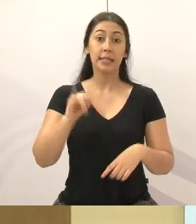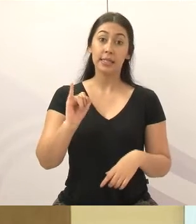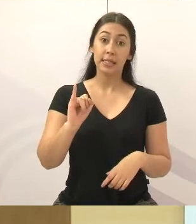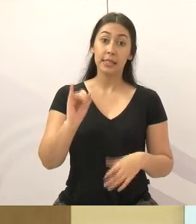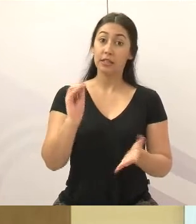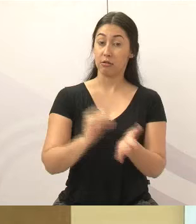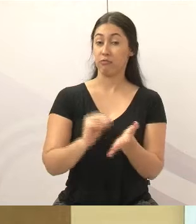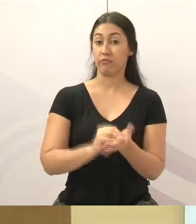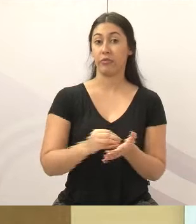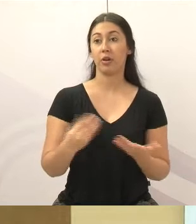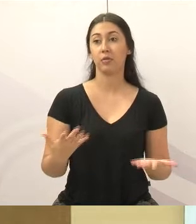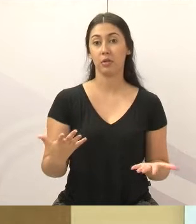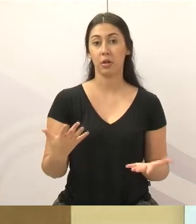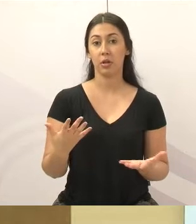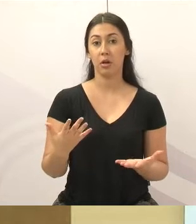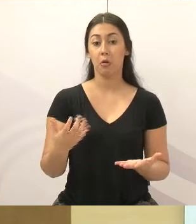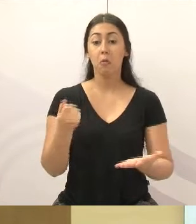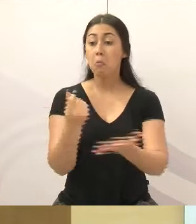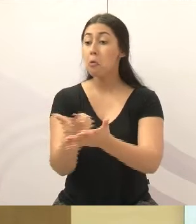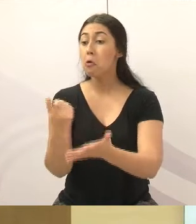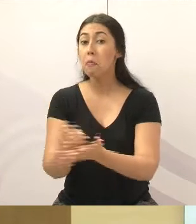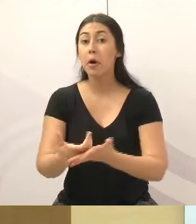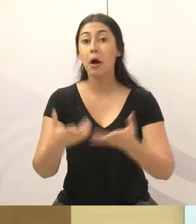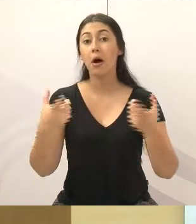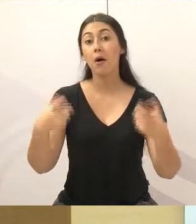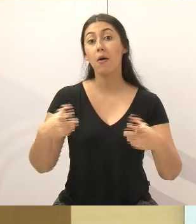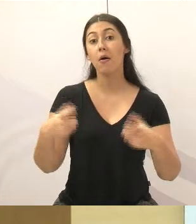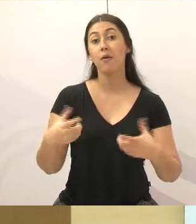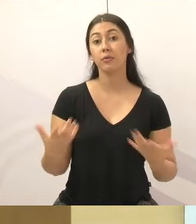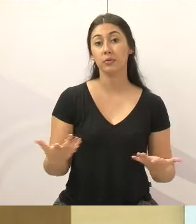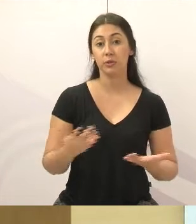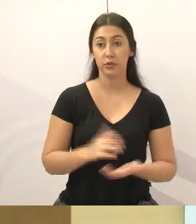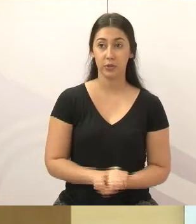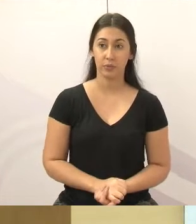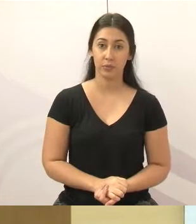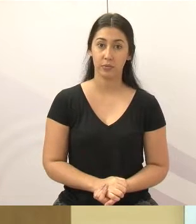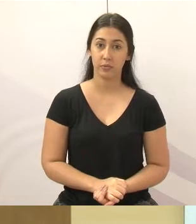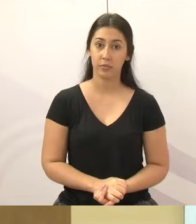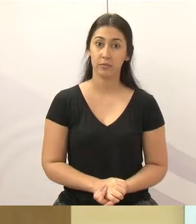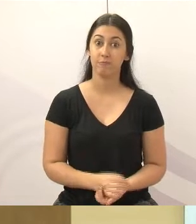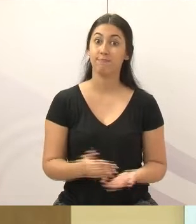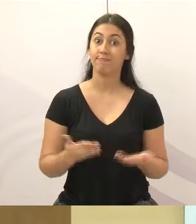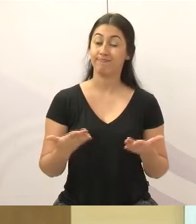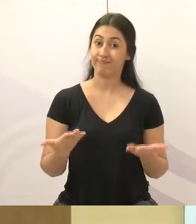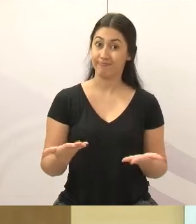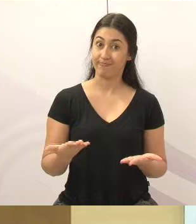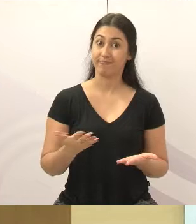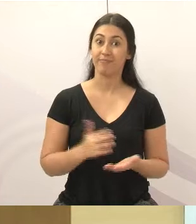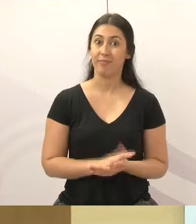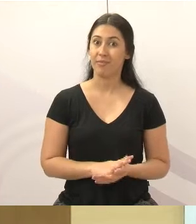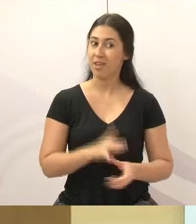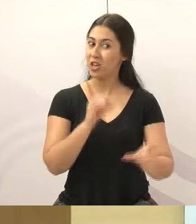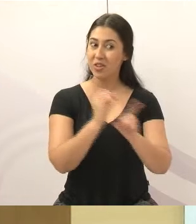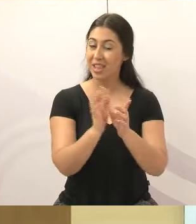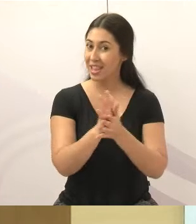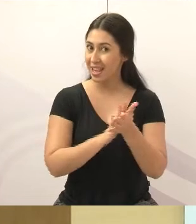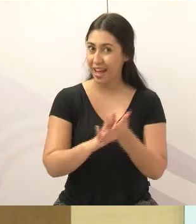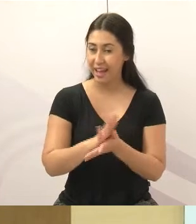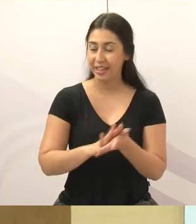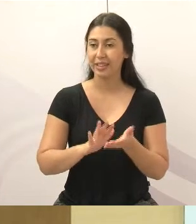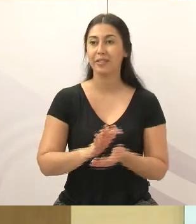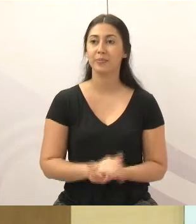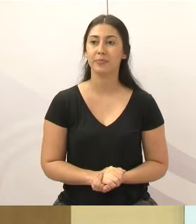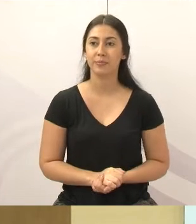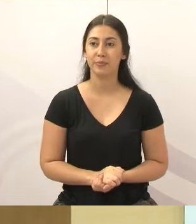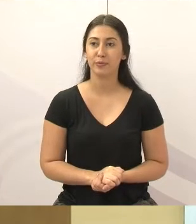e sendo que eles não têm onde comprar para colocar nos seus comércios? Ainda está assim, não está achando, infelizmente, né? Era